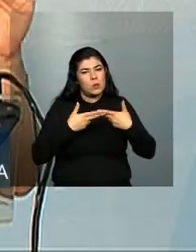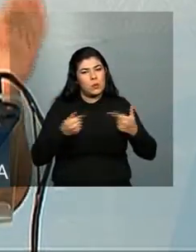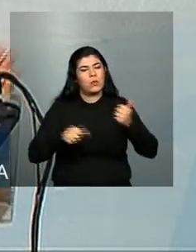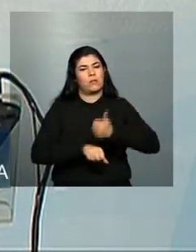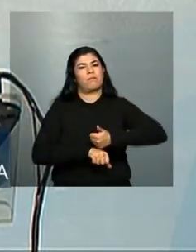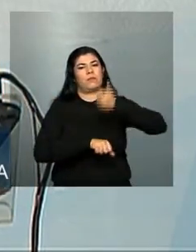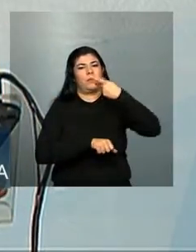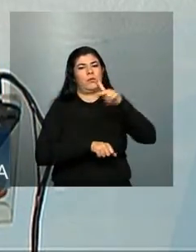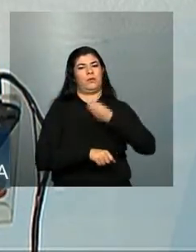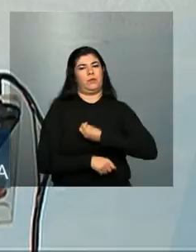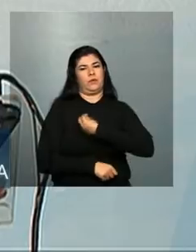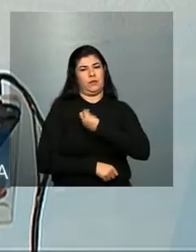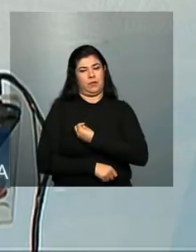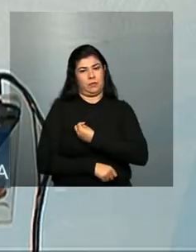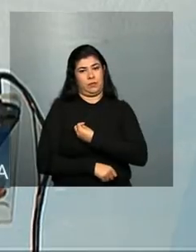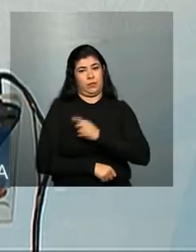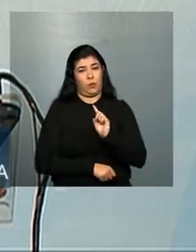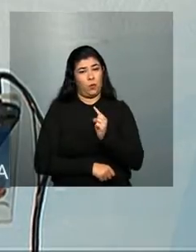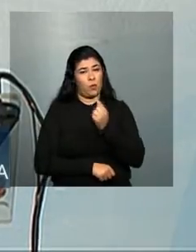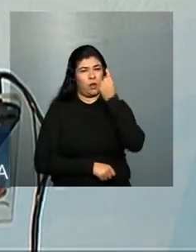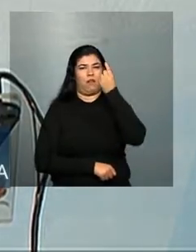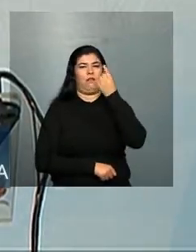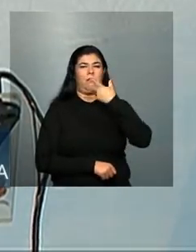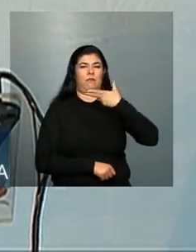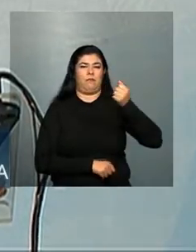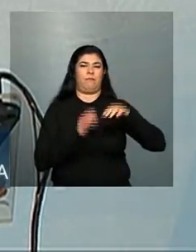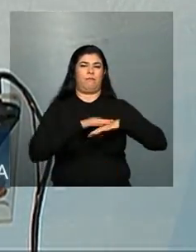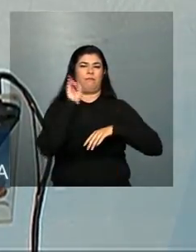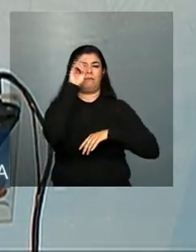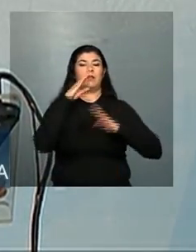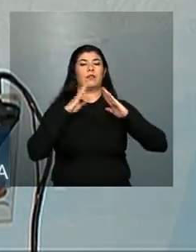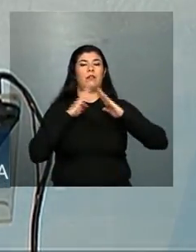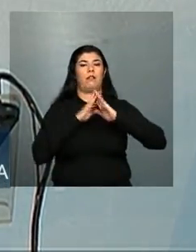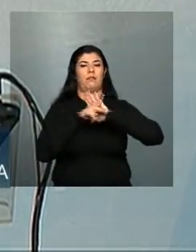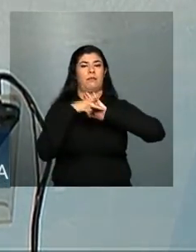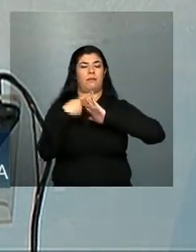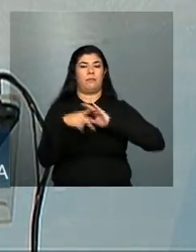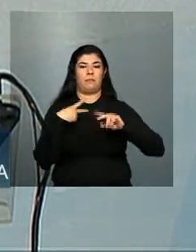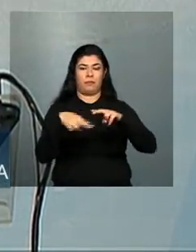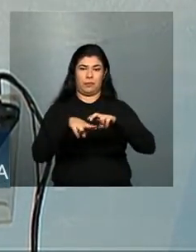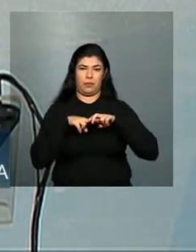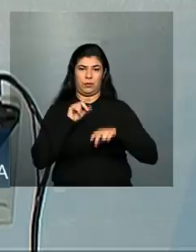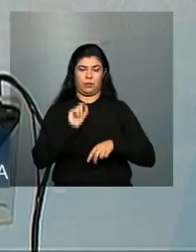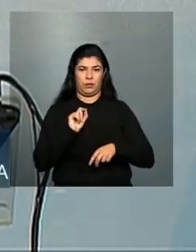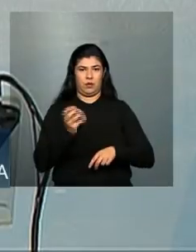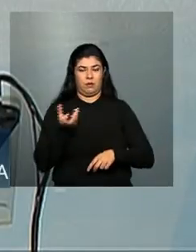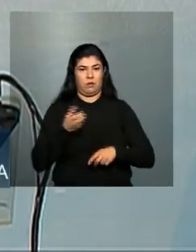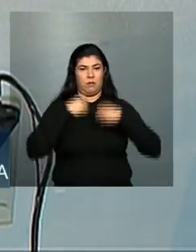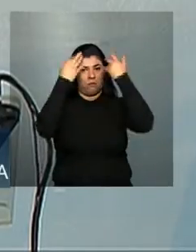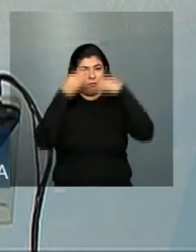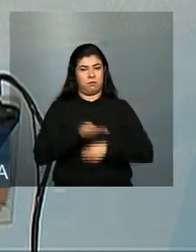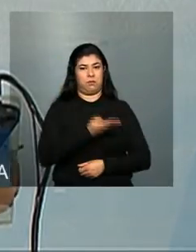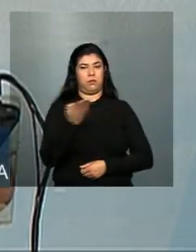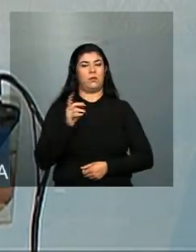melhoram na vida. Uma das mais importantes é a casa própria. Por isso, eu queria dizer para